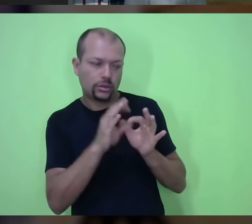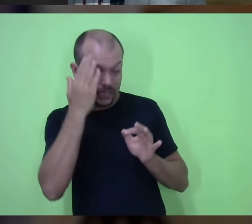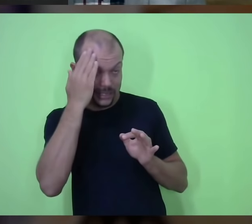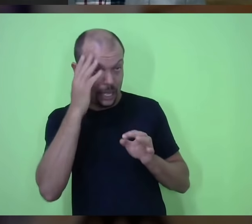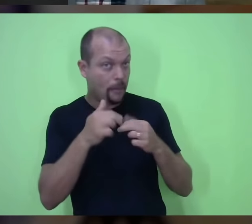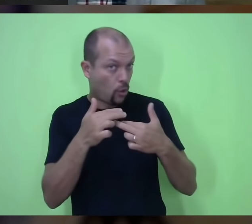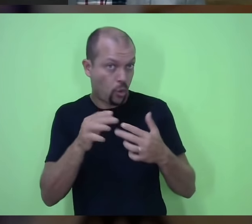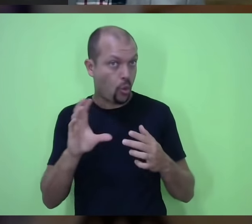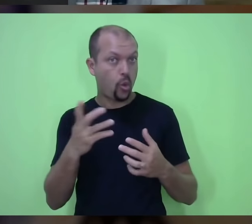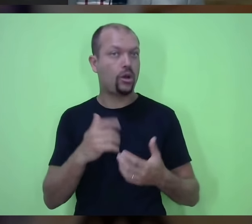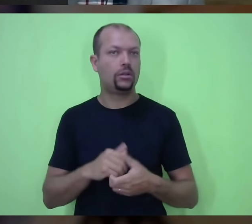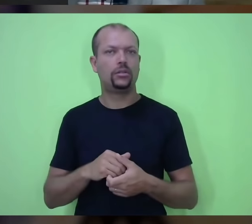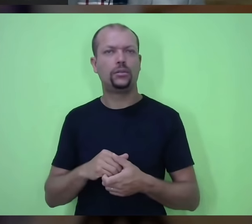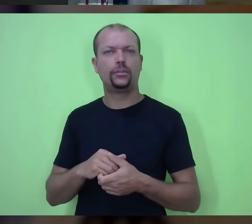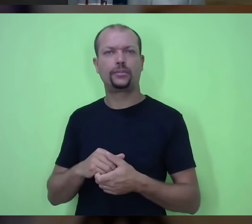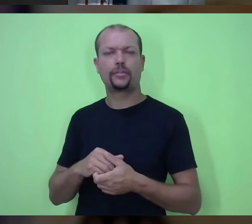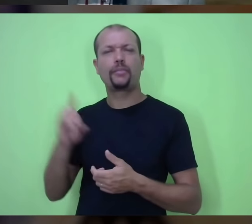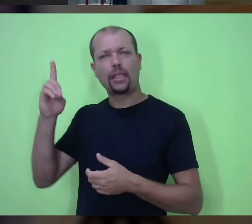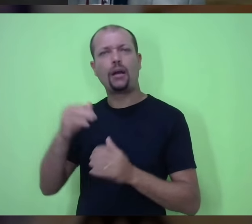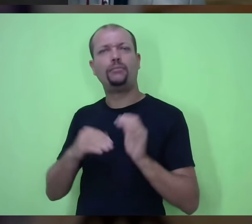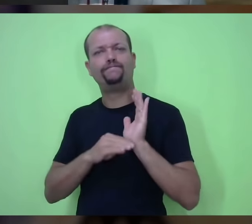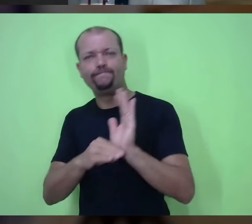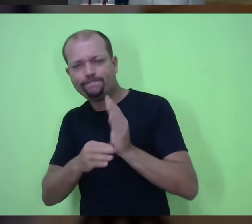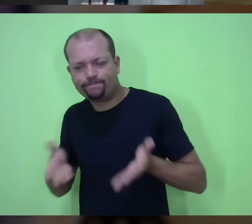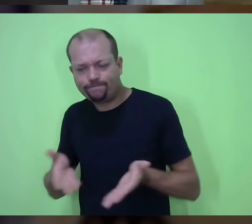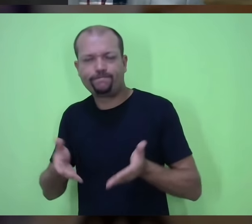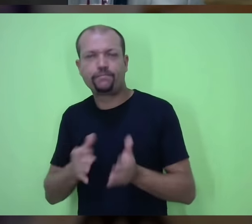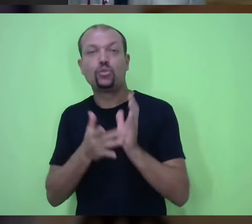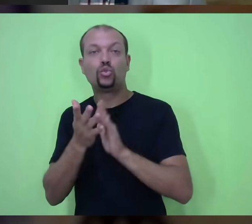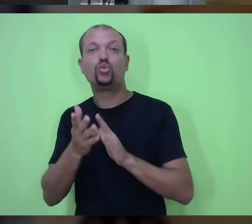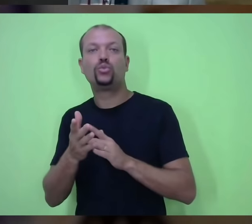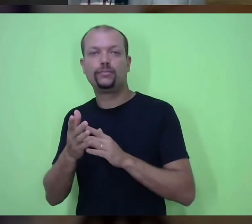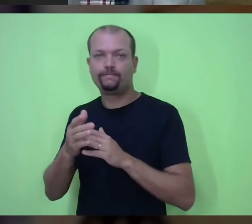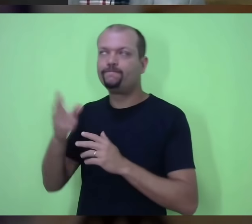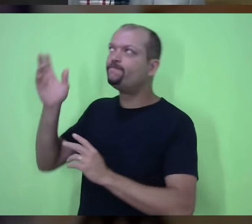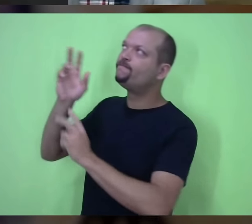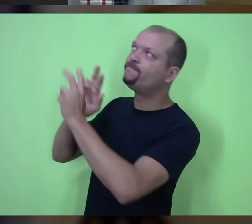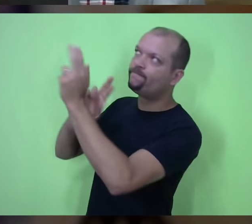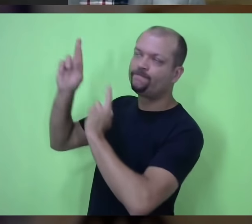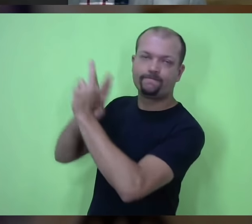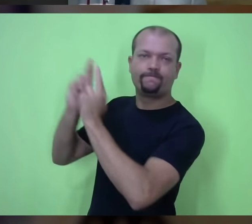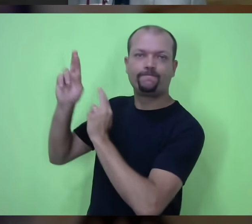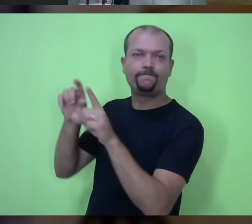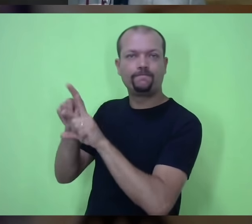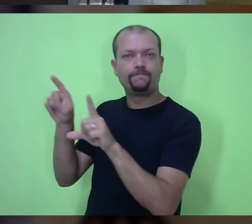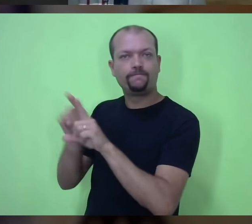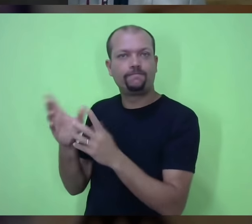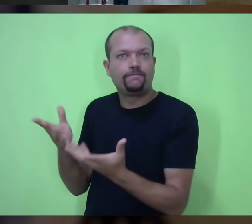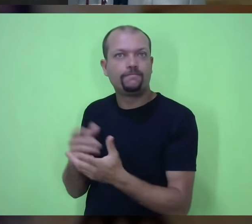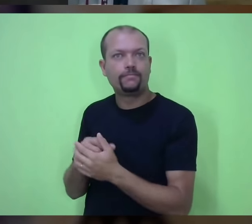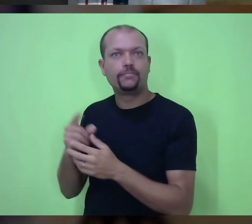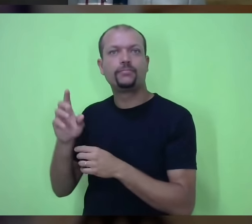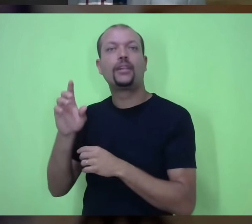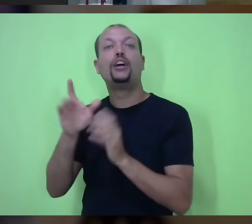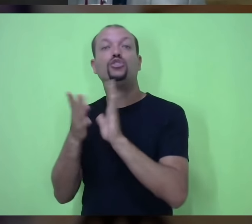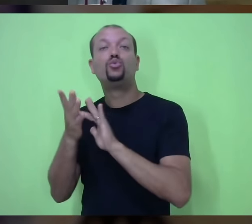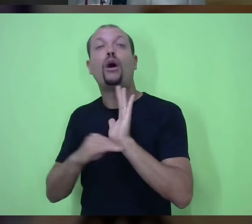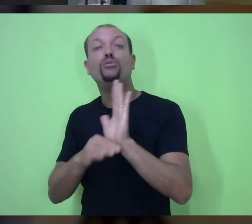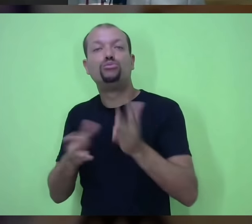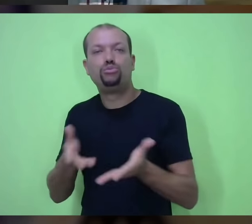ciente do que está acontecendo. Ele é o nosso ajudador, Ele é o nosso intercessor. E Ele passou por tudo isso, Ele sabe.